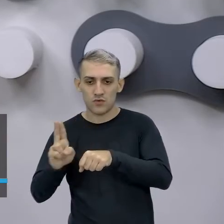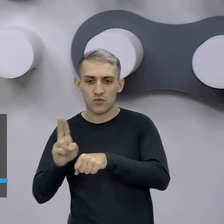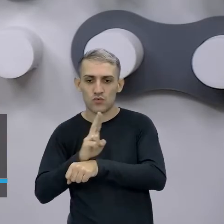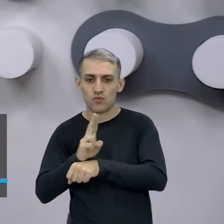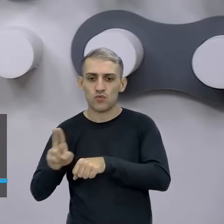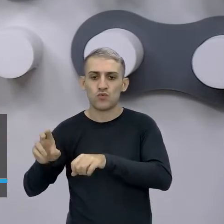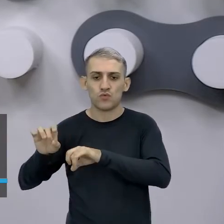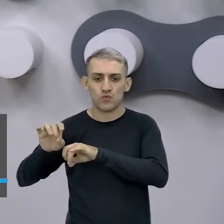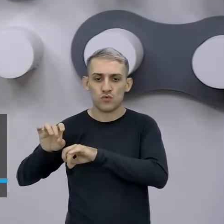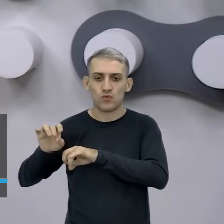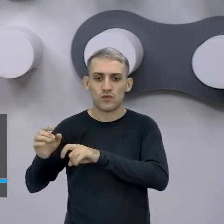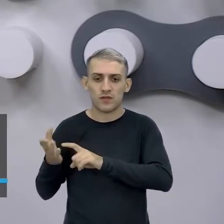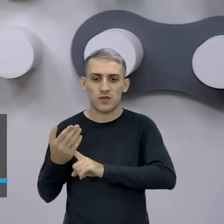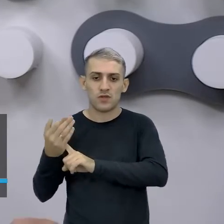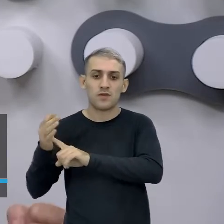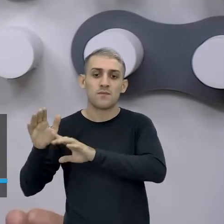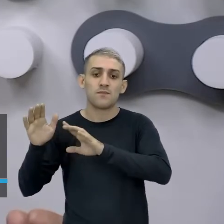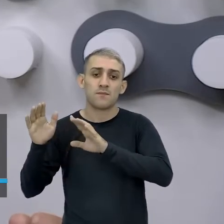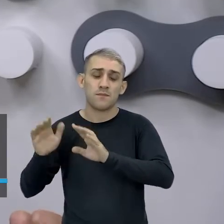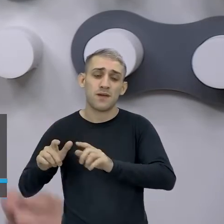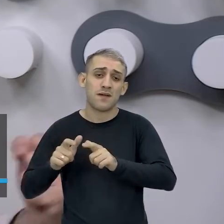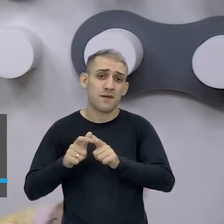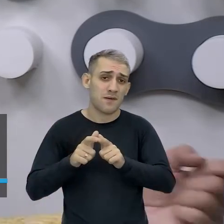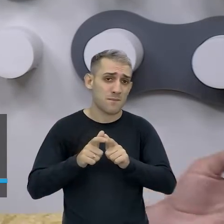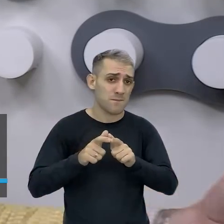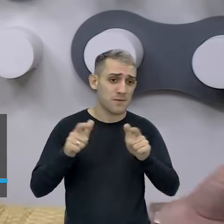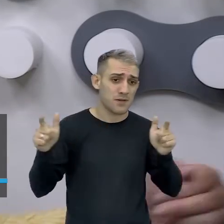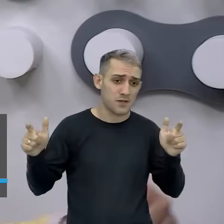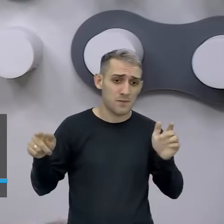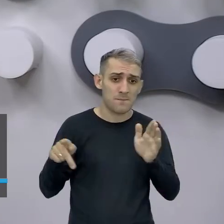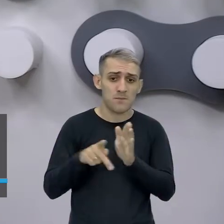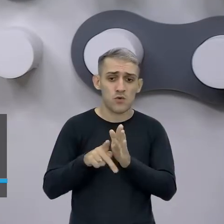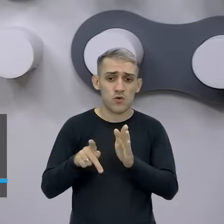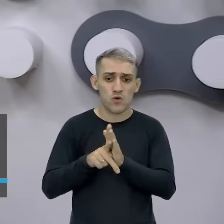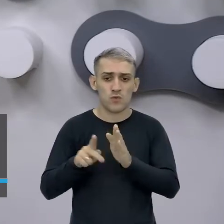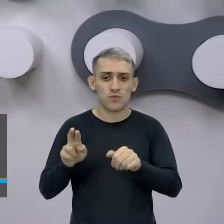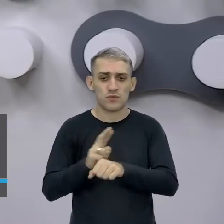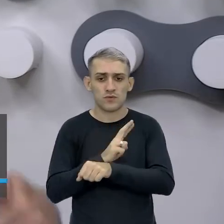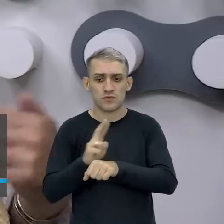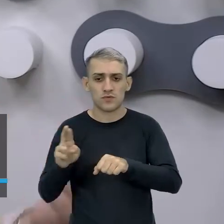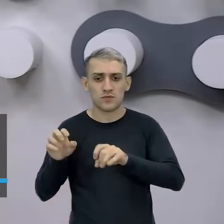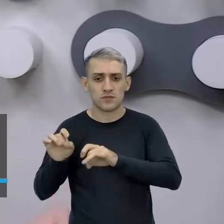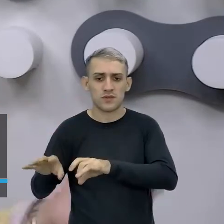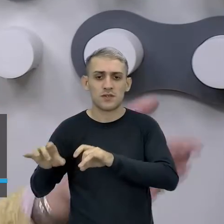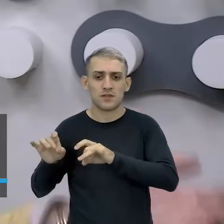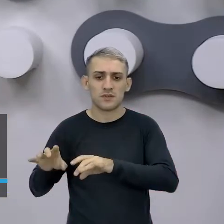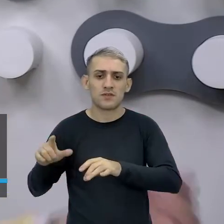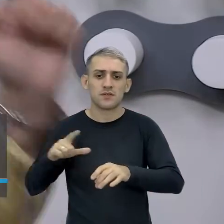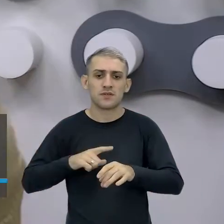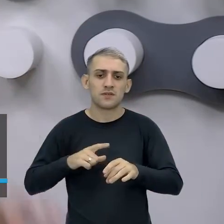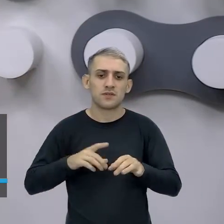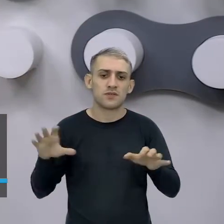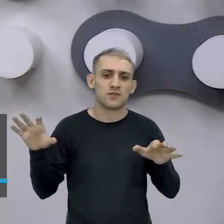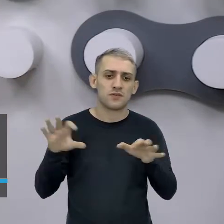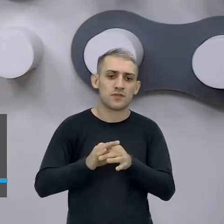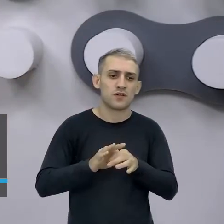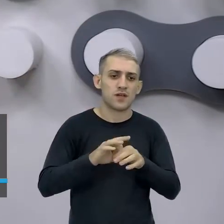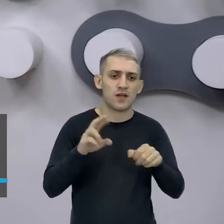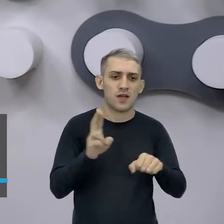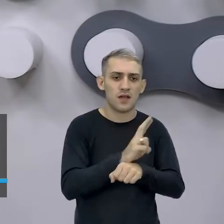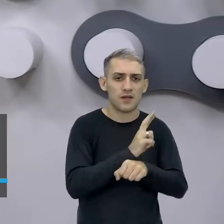tecnológicos. Só que boa parte dos domínios tecnológicos que nós temos, Valmir, estão ligados a recursos